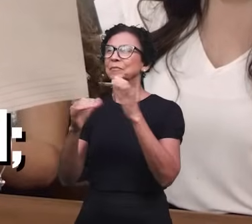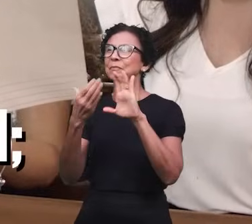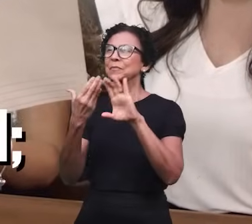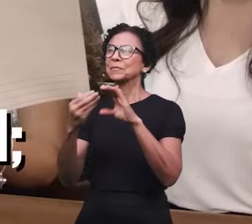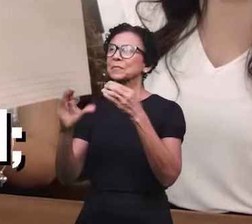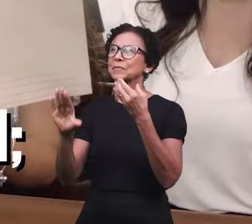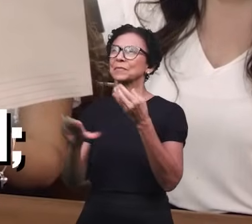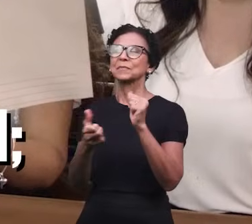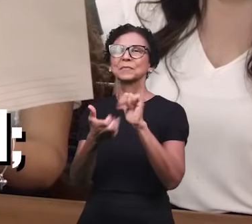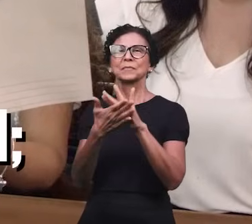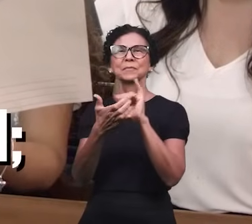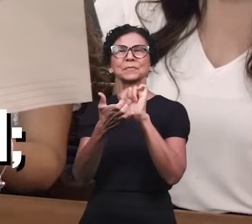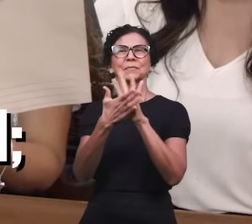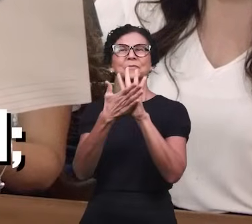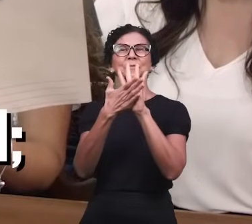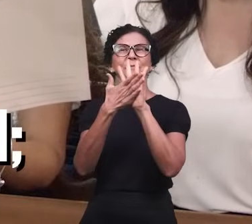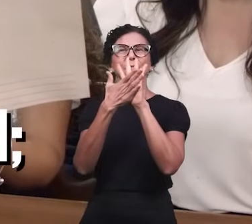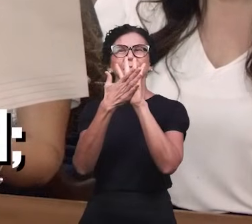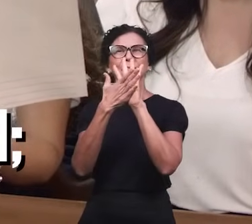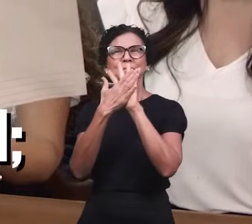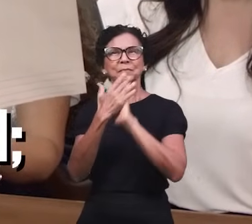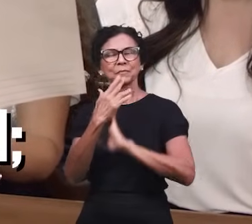sempre mandarei.